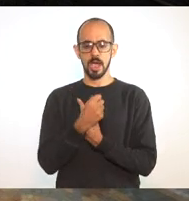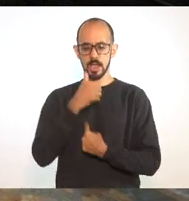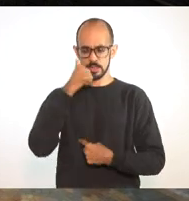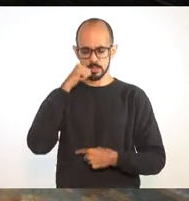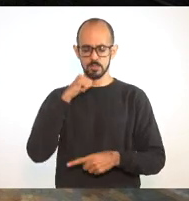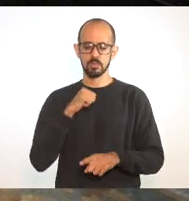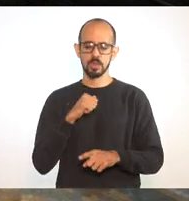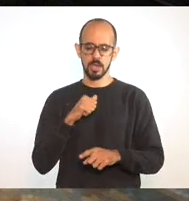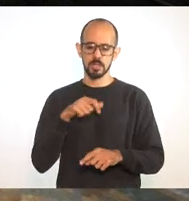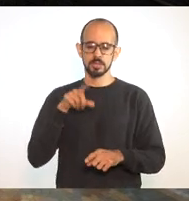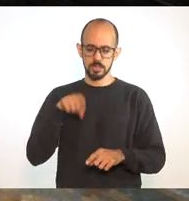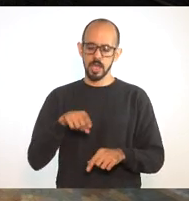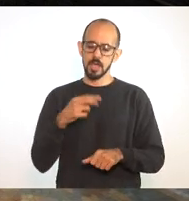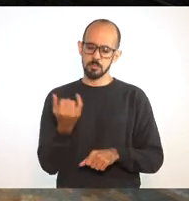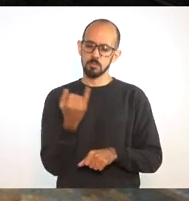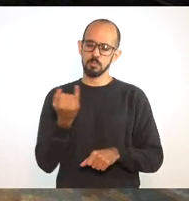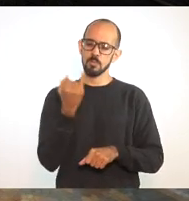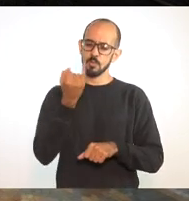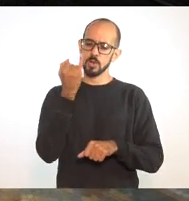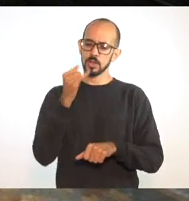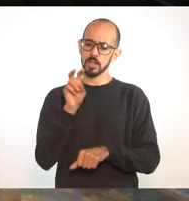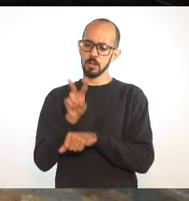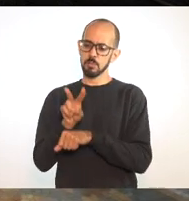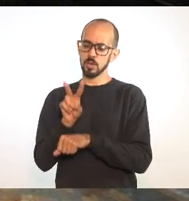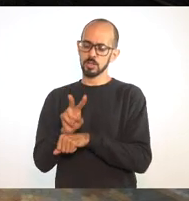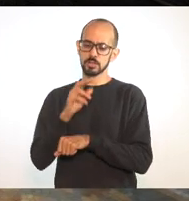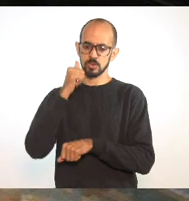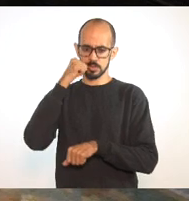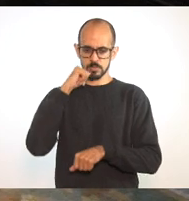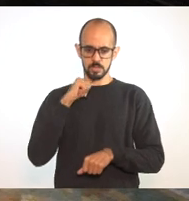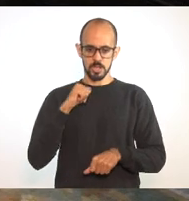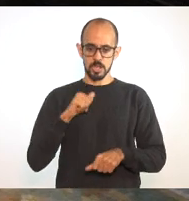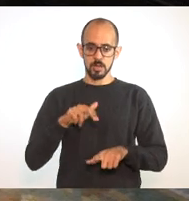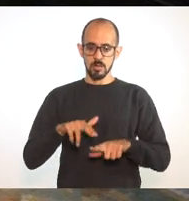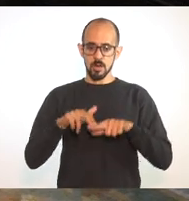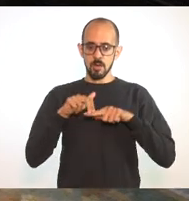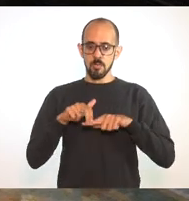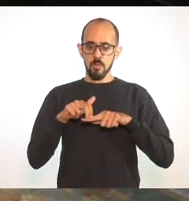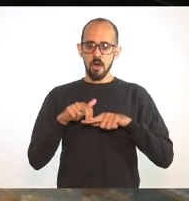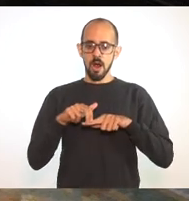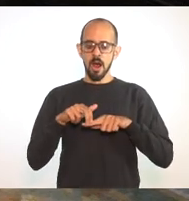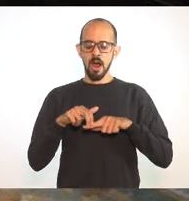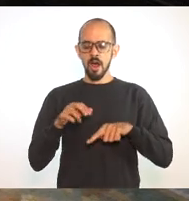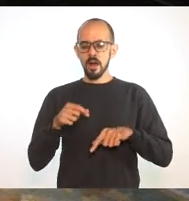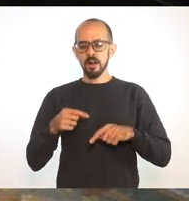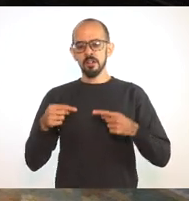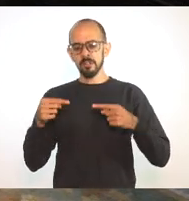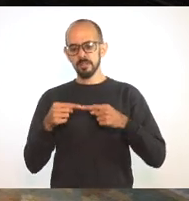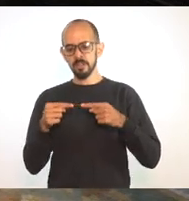tão importante na rede de proteção às mulheres. Então, nesse sentido, nosso parecer